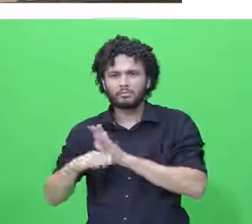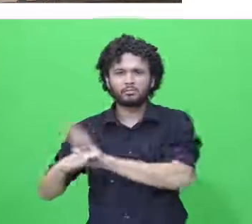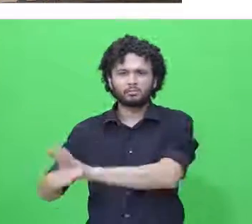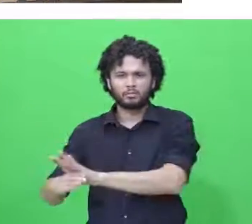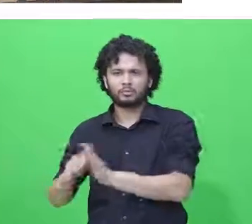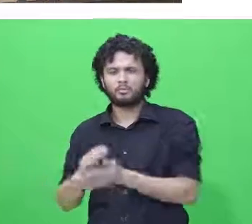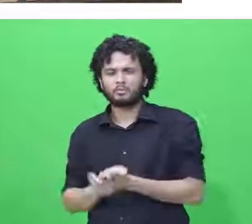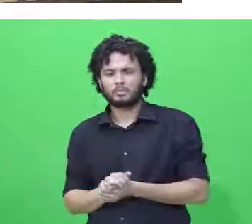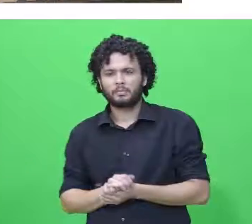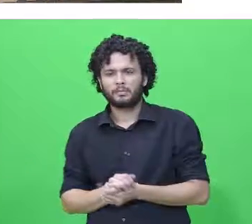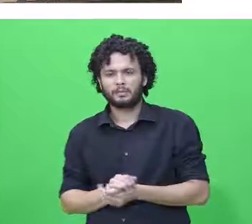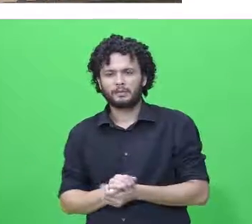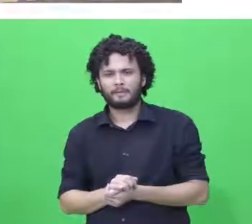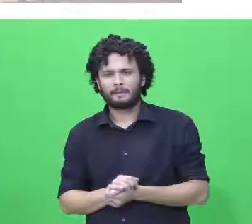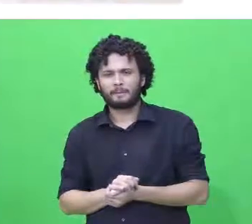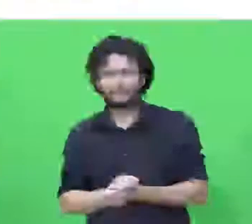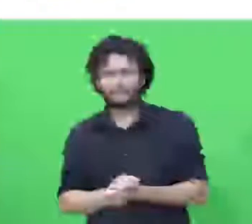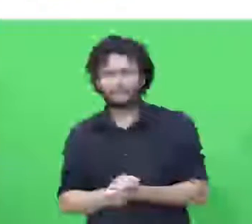Brasil,